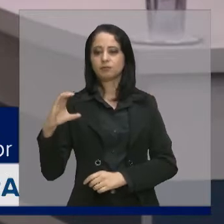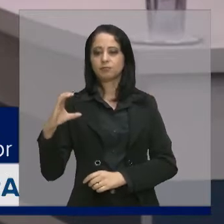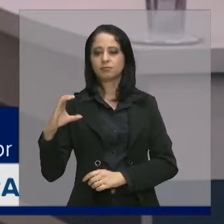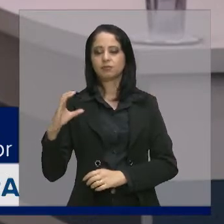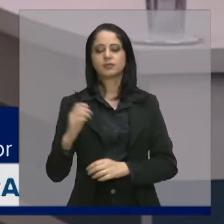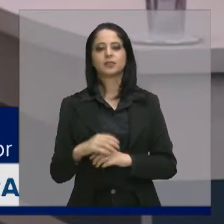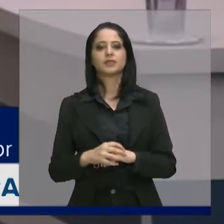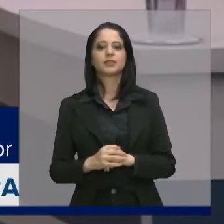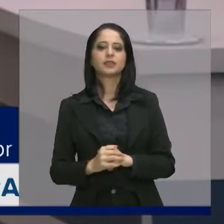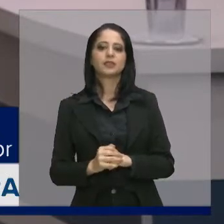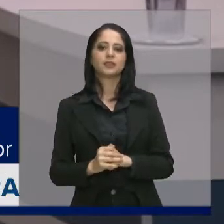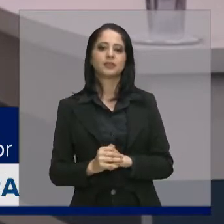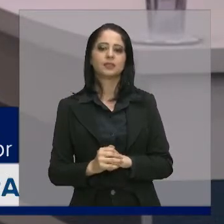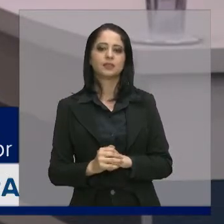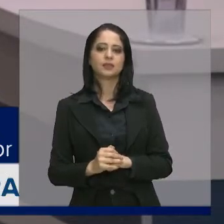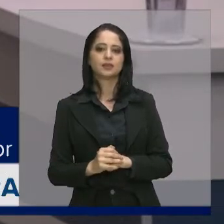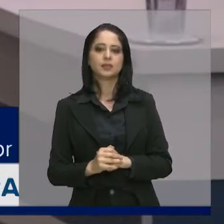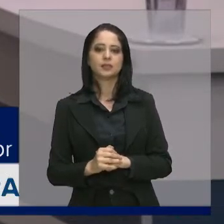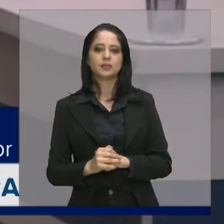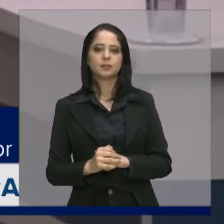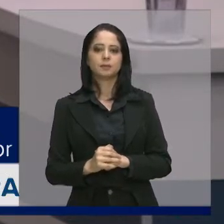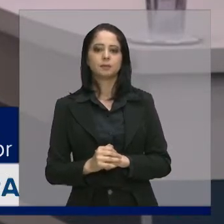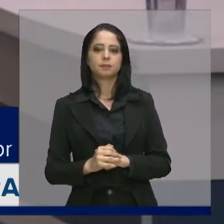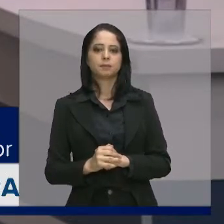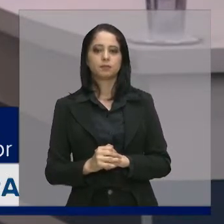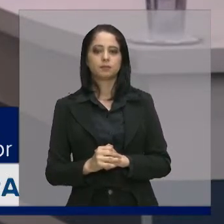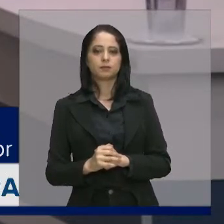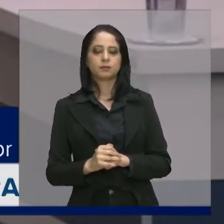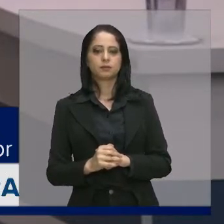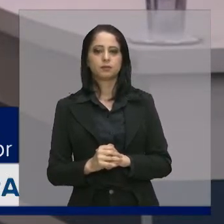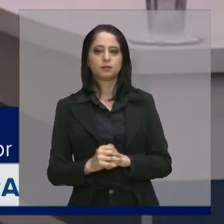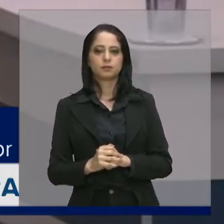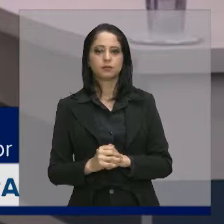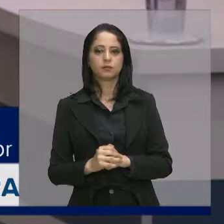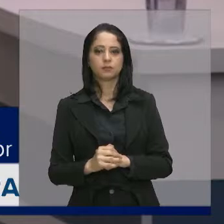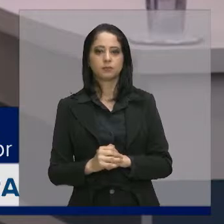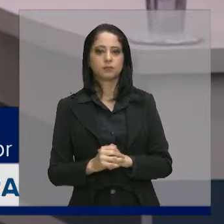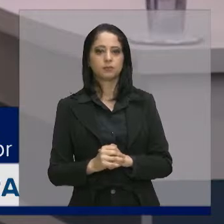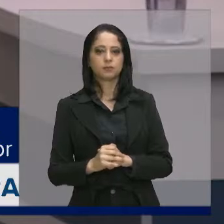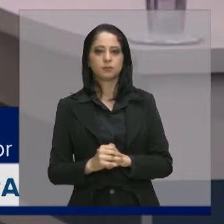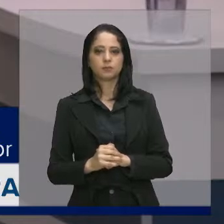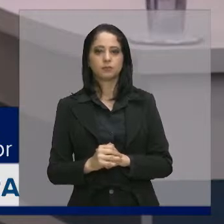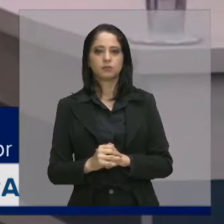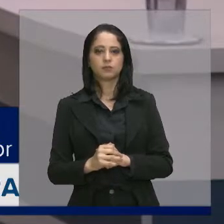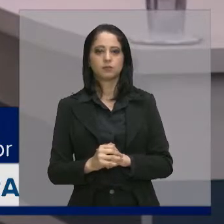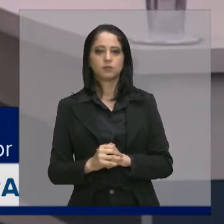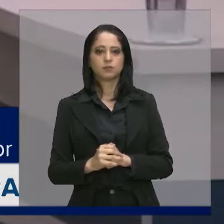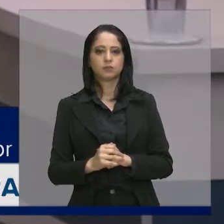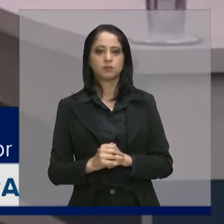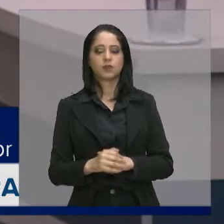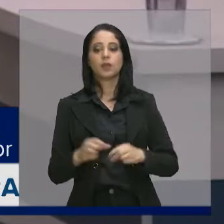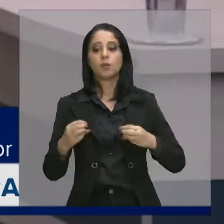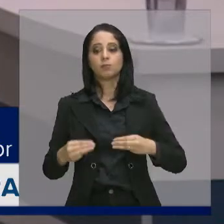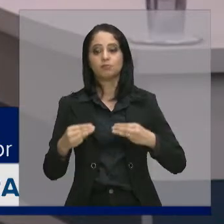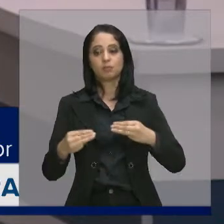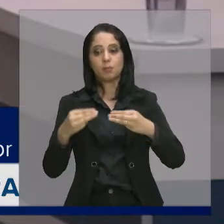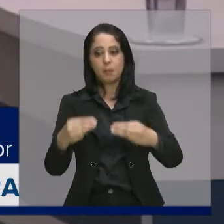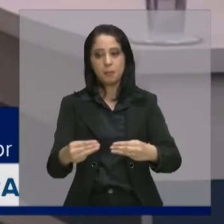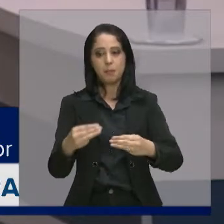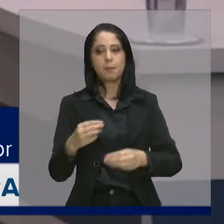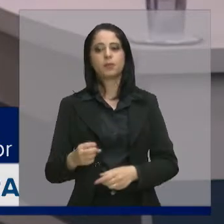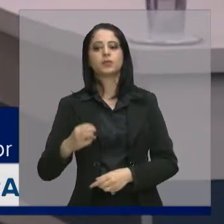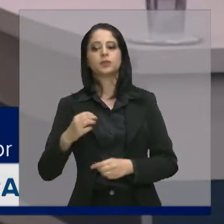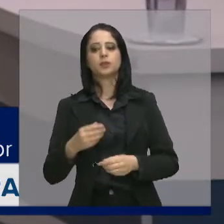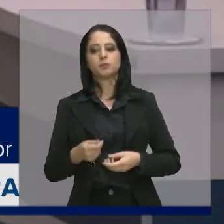lá. E a agência, mandando para o Ministério da Ciência, Tecnologia e Inovação e a Agência